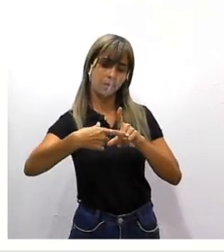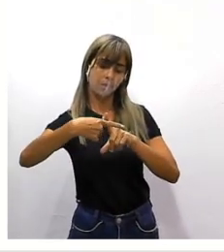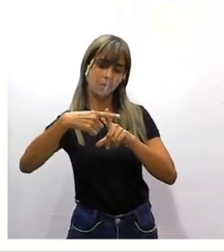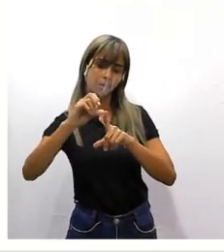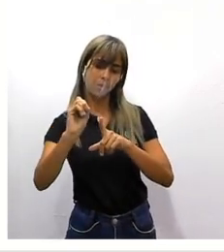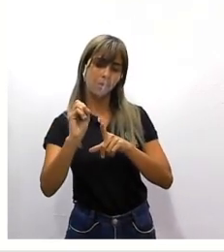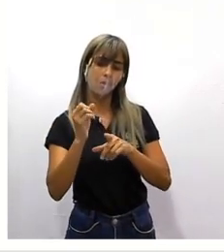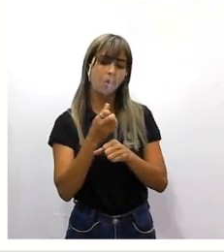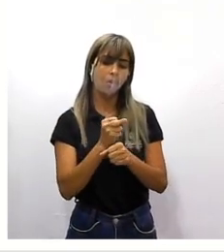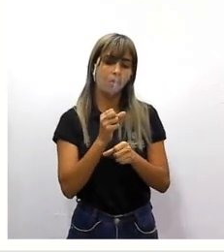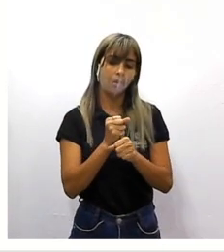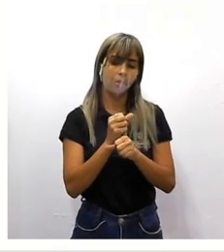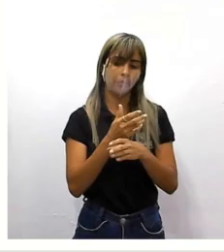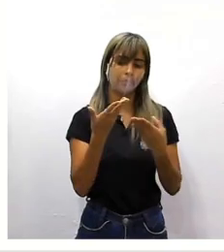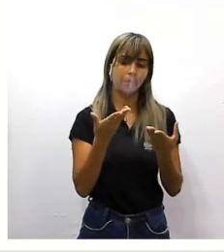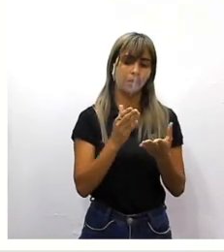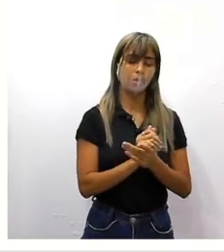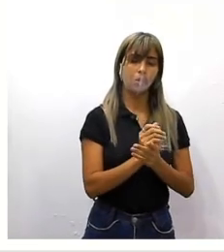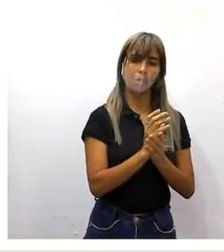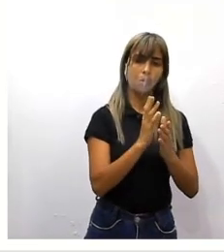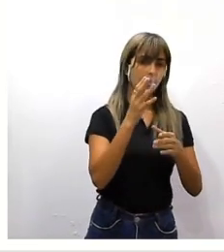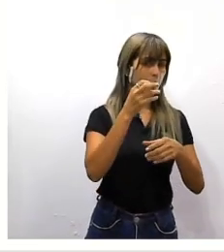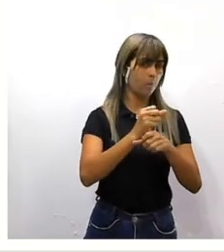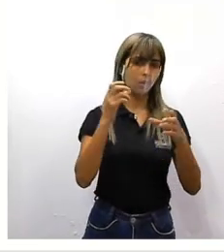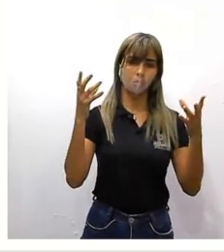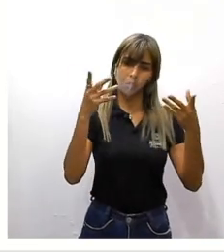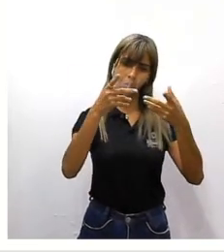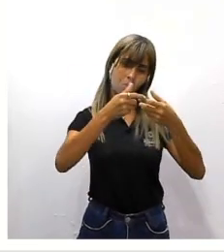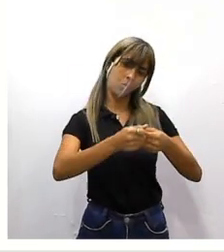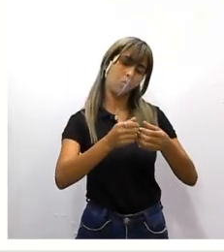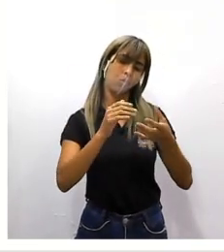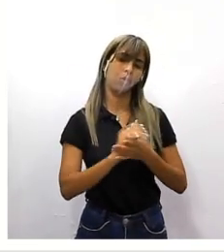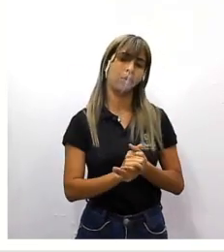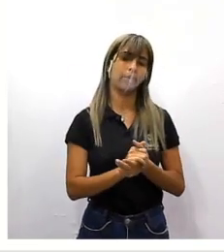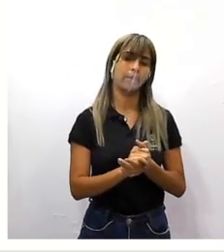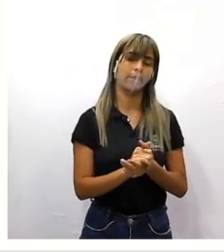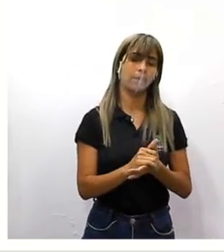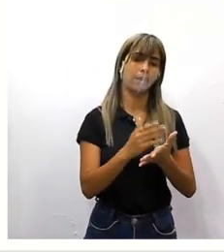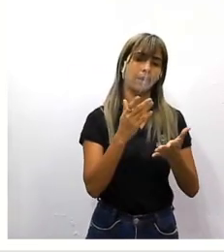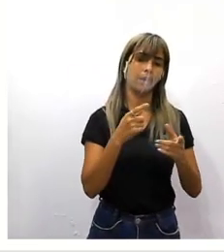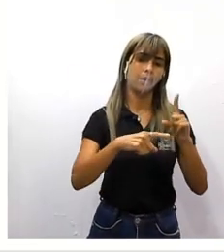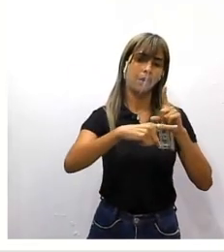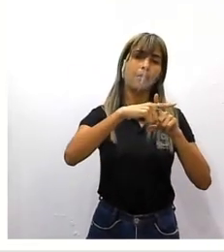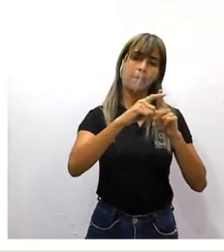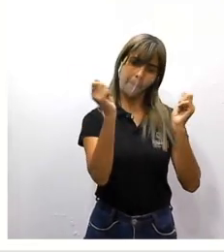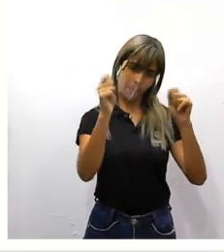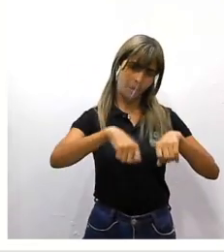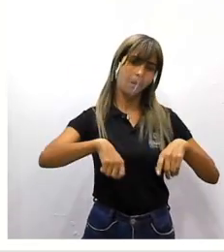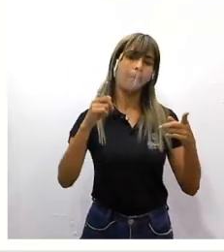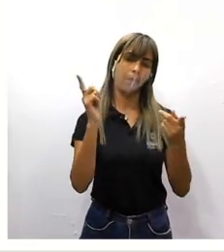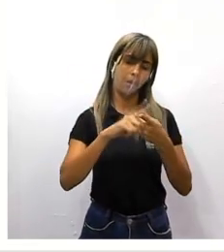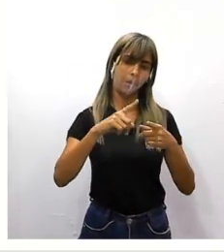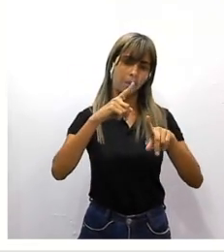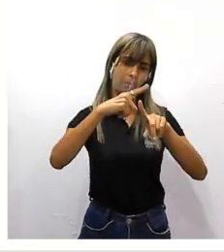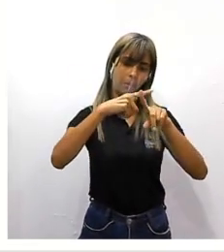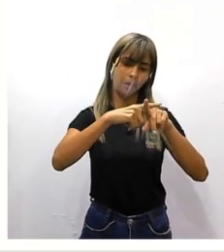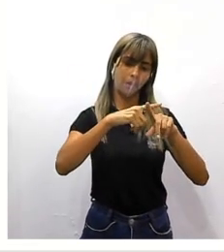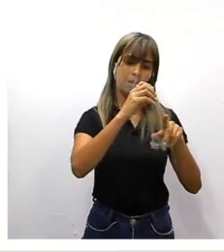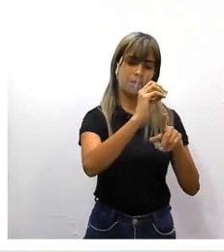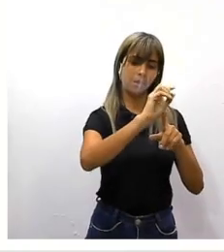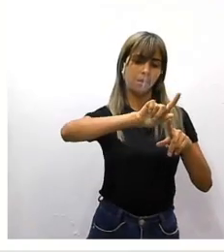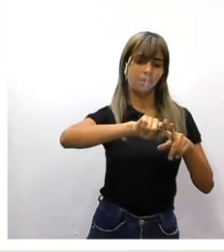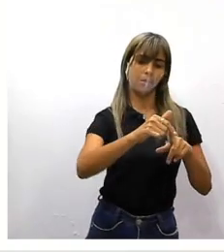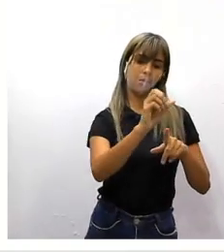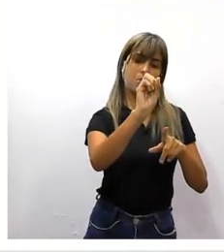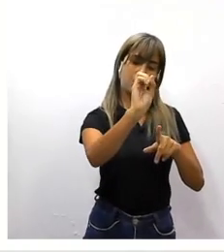Vai dar quanto? Se eu somar isso tudo com 5. Você, de vez de fazer soma, você pode multiplicar também. 0,80